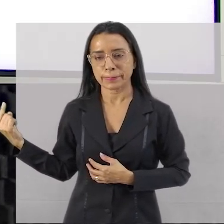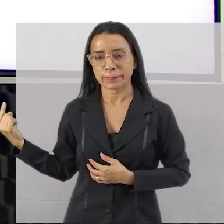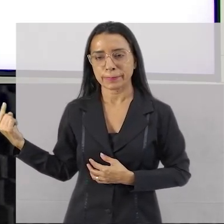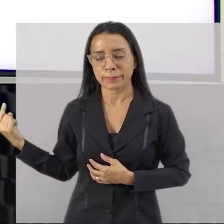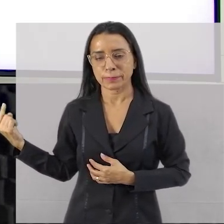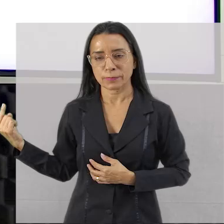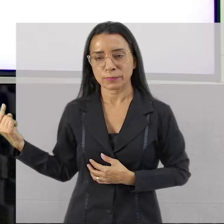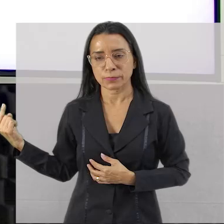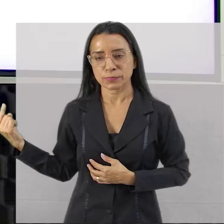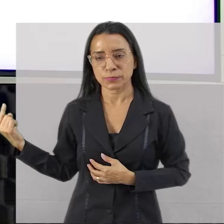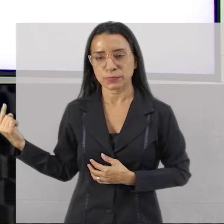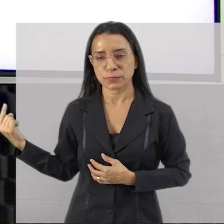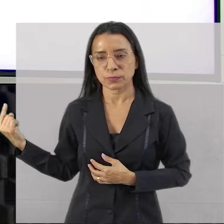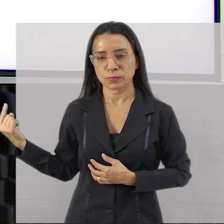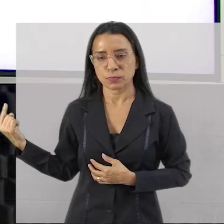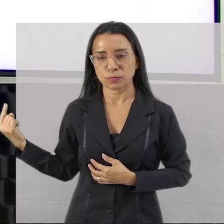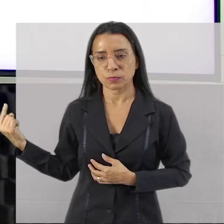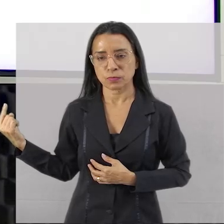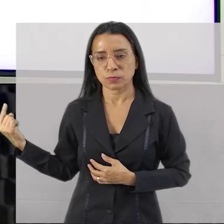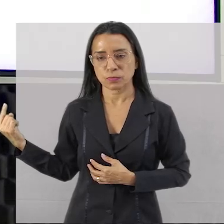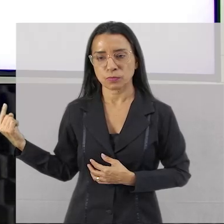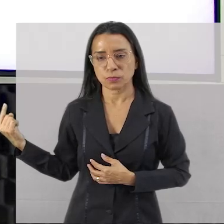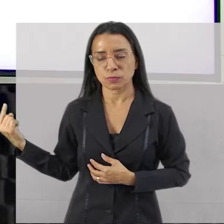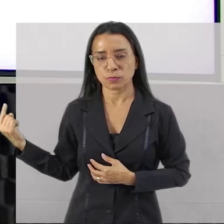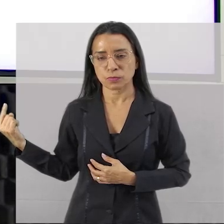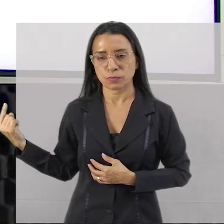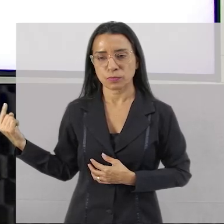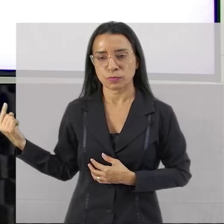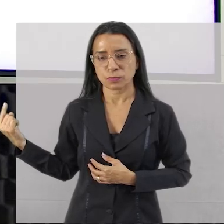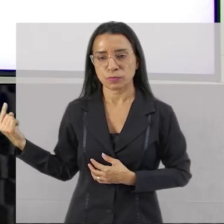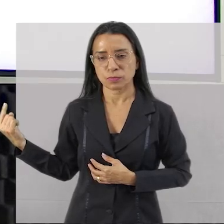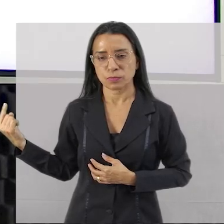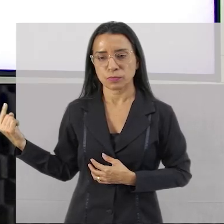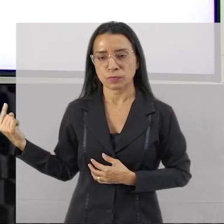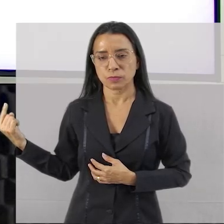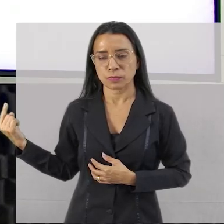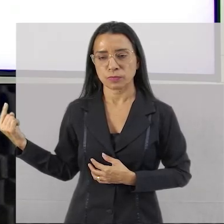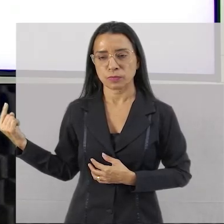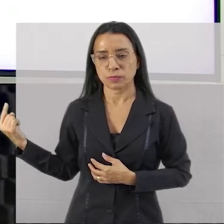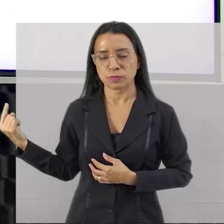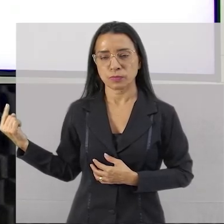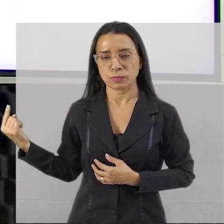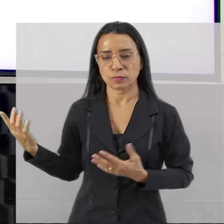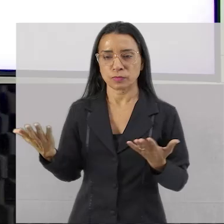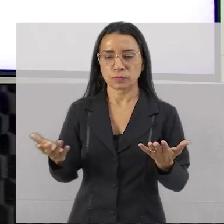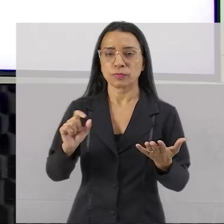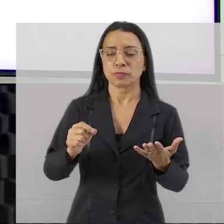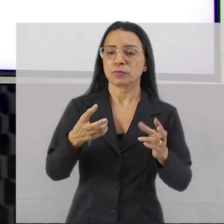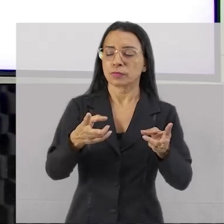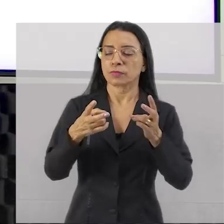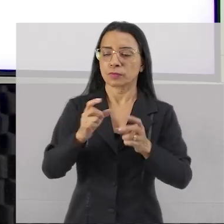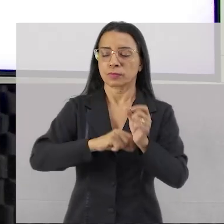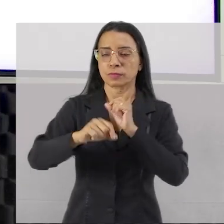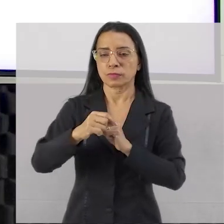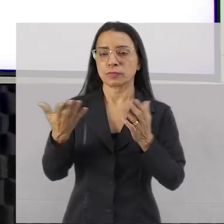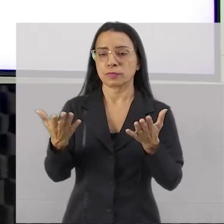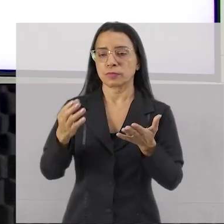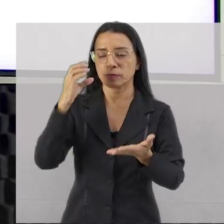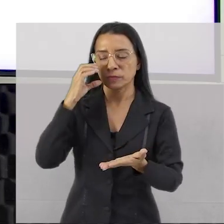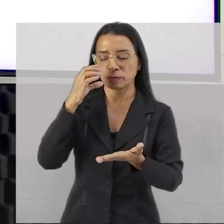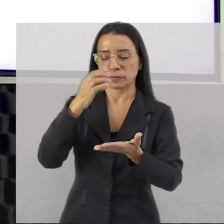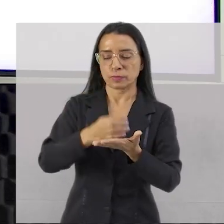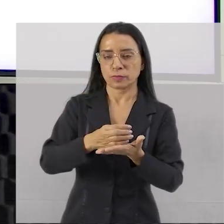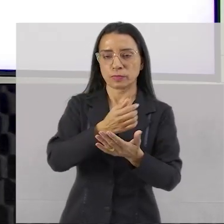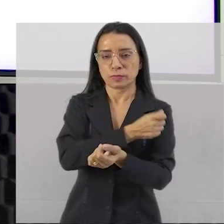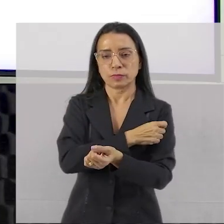inserido por apresentar, em um ambiente fictício, críticas acerca do real. Então perceba que a tese